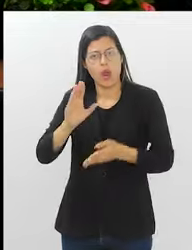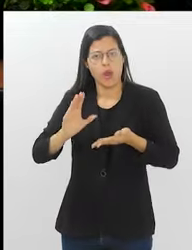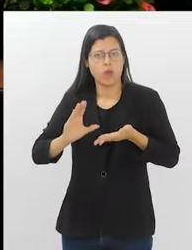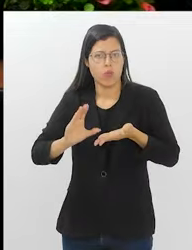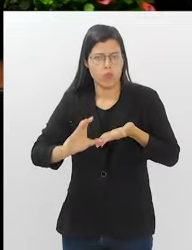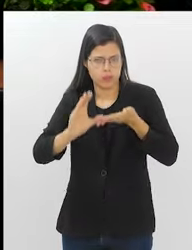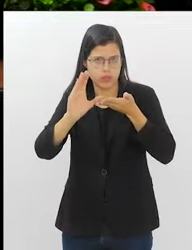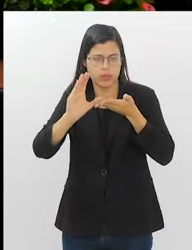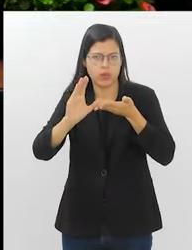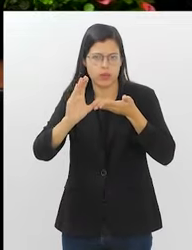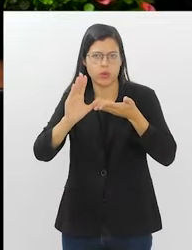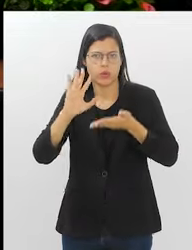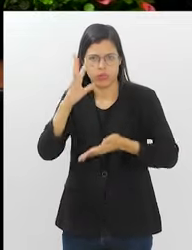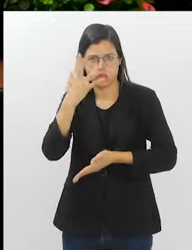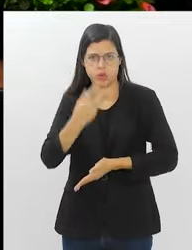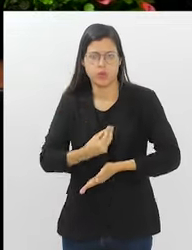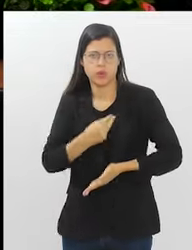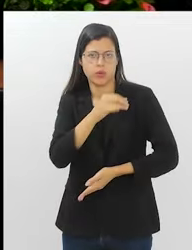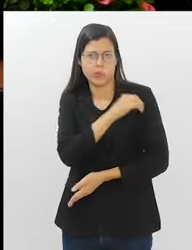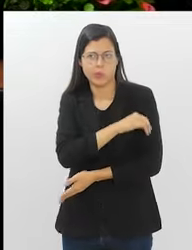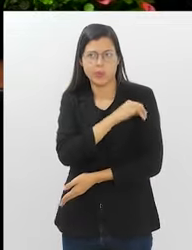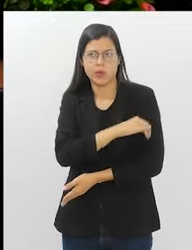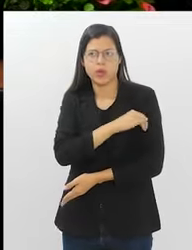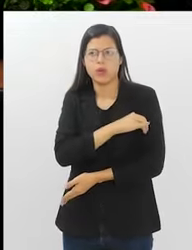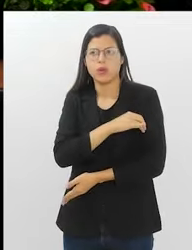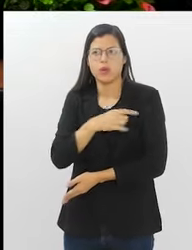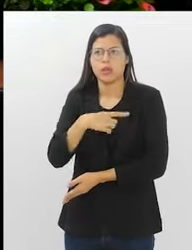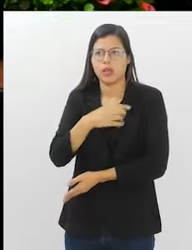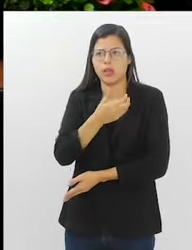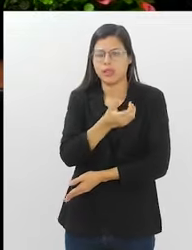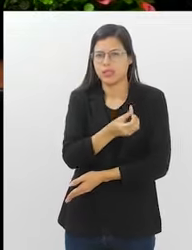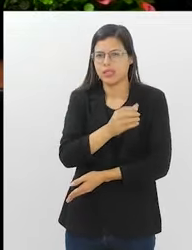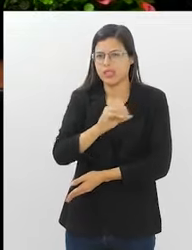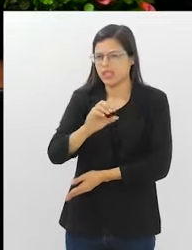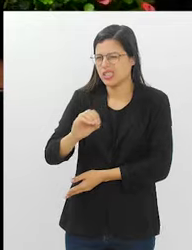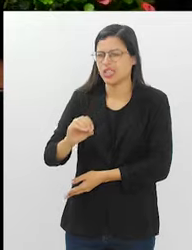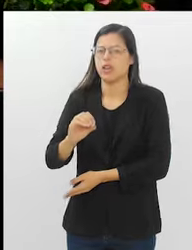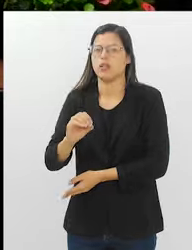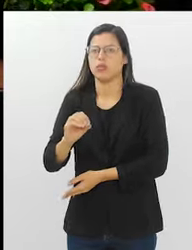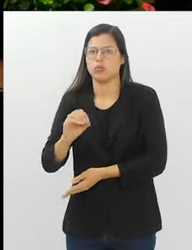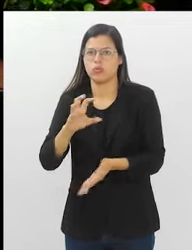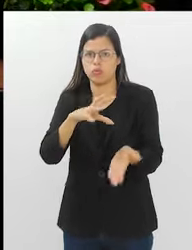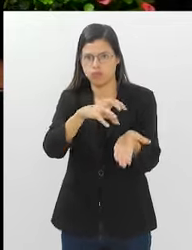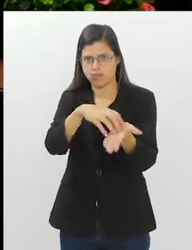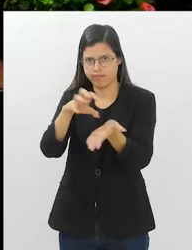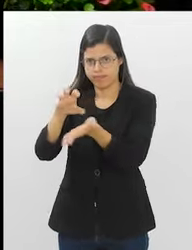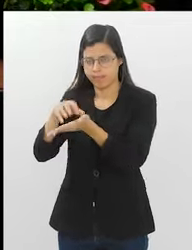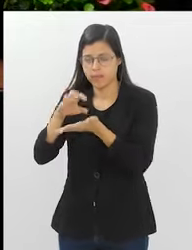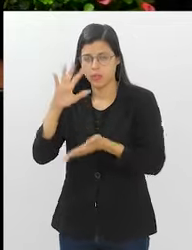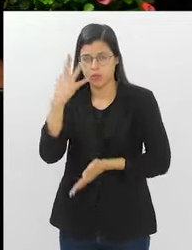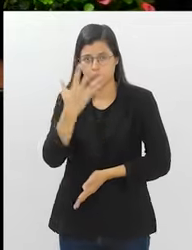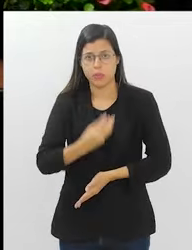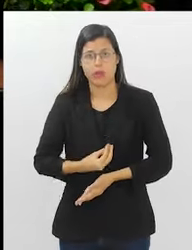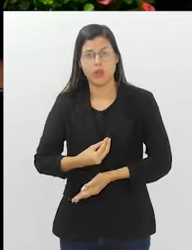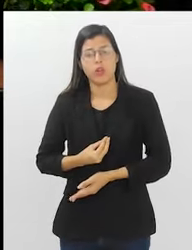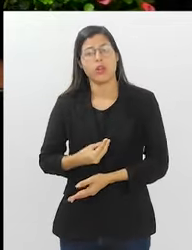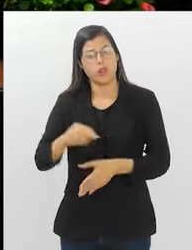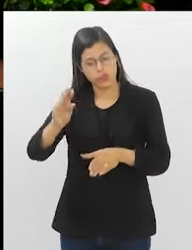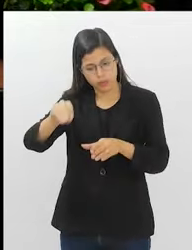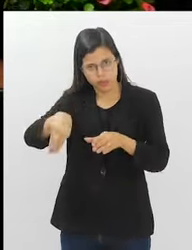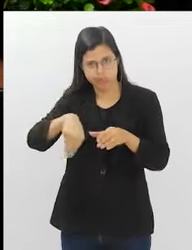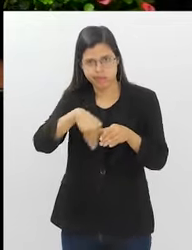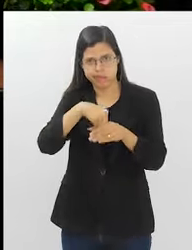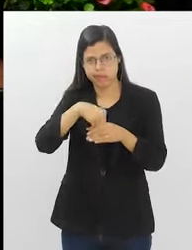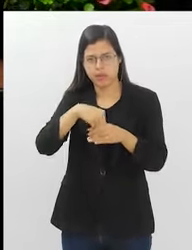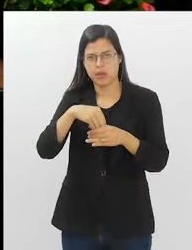Conselho Espírita do Estado do Rio de Janeiro, e que nós congregamos em torno de 600 centros espíritas no estado todo que fizeram a